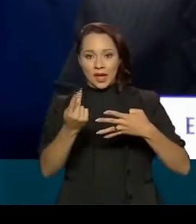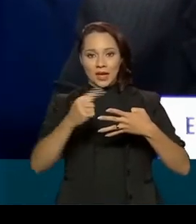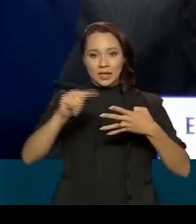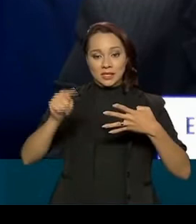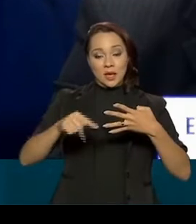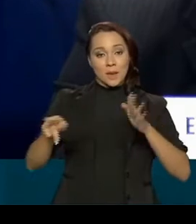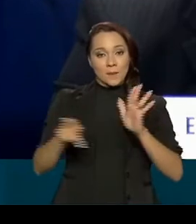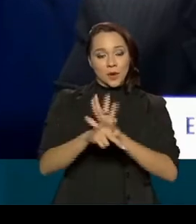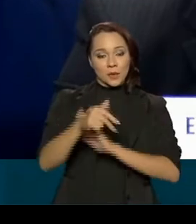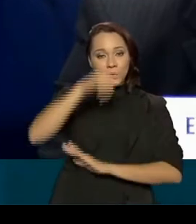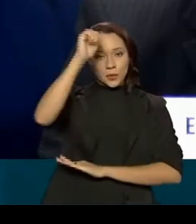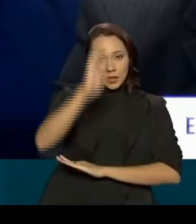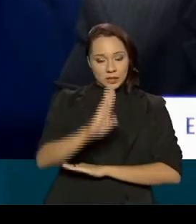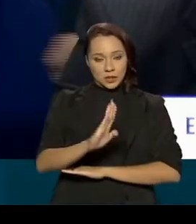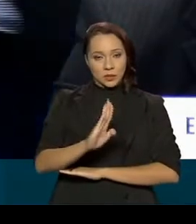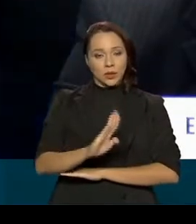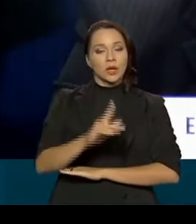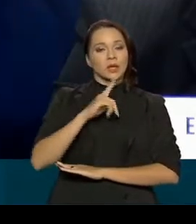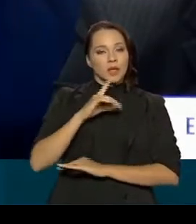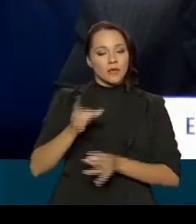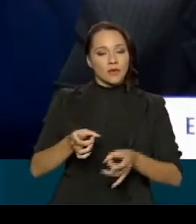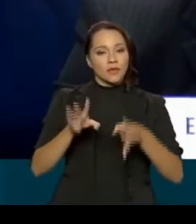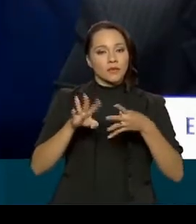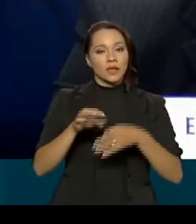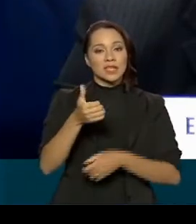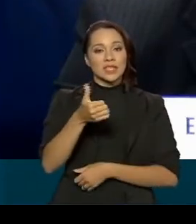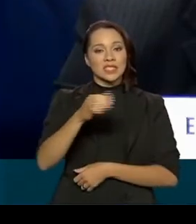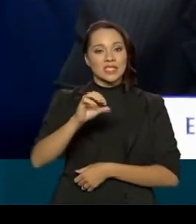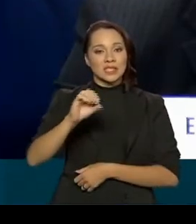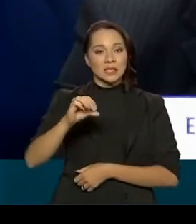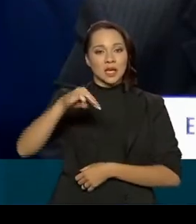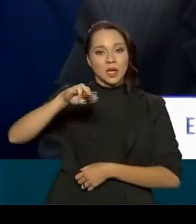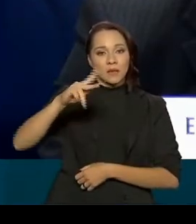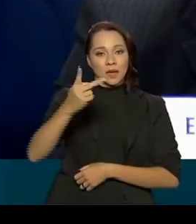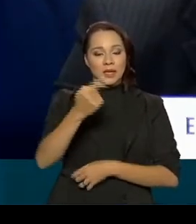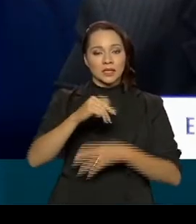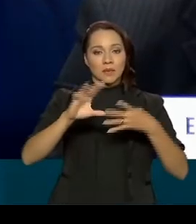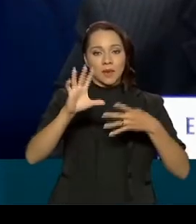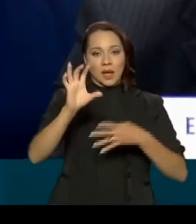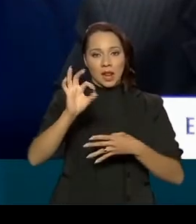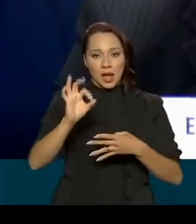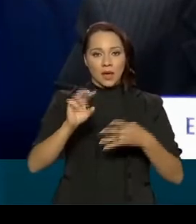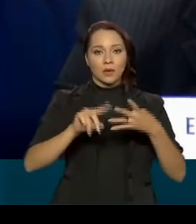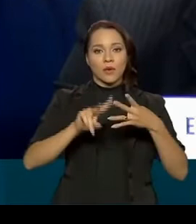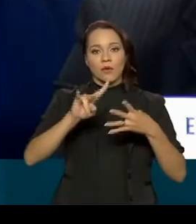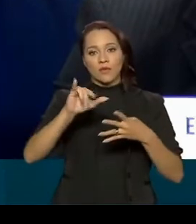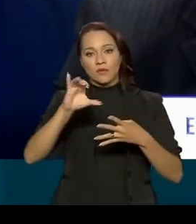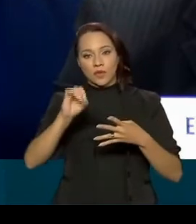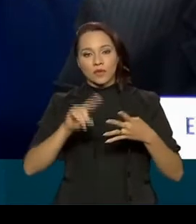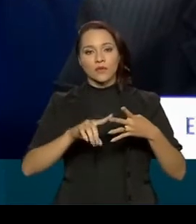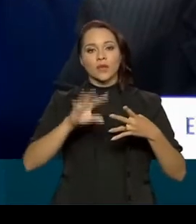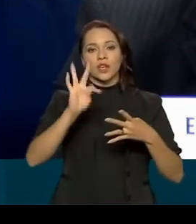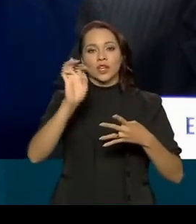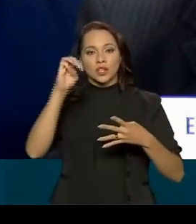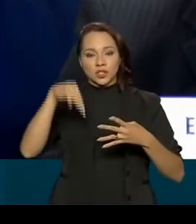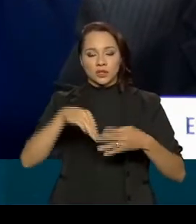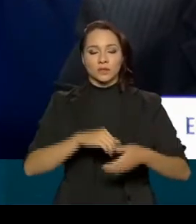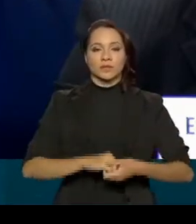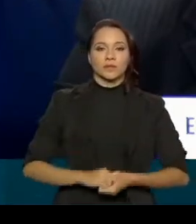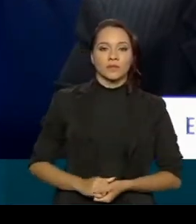nacional, houve uma venda de 100 MHz para Claro, Vivo e TIM,